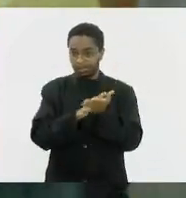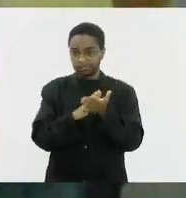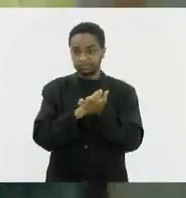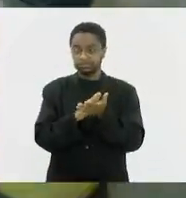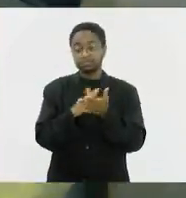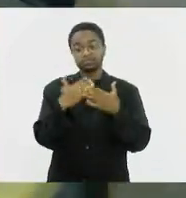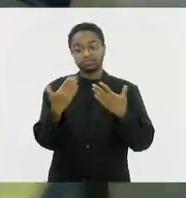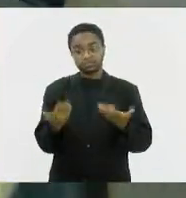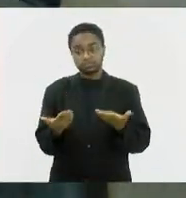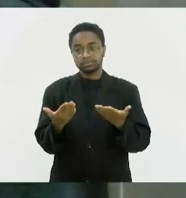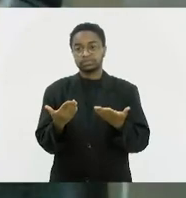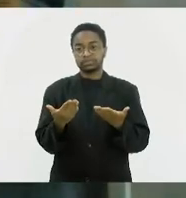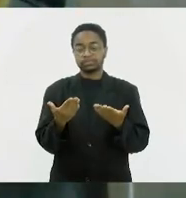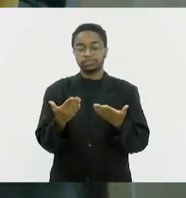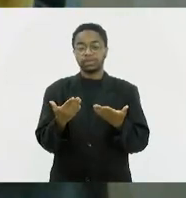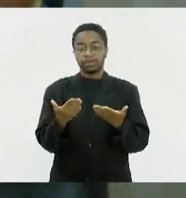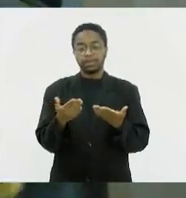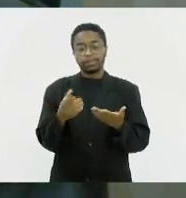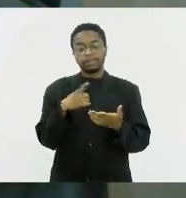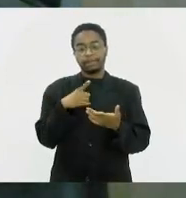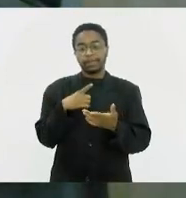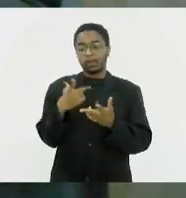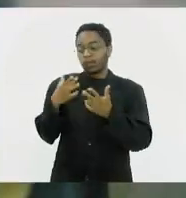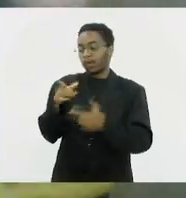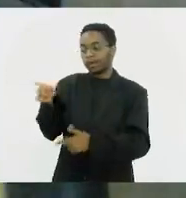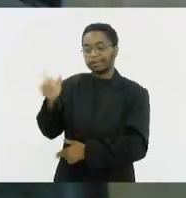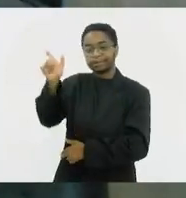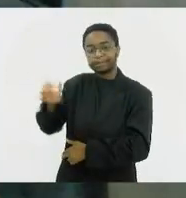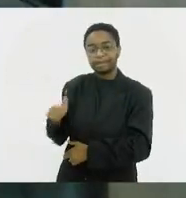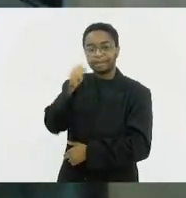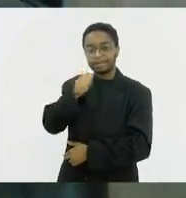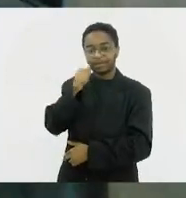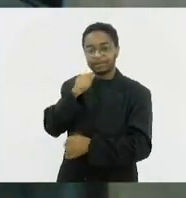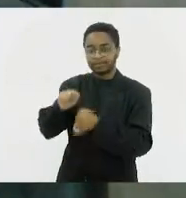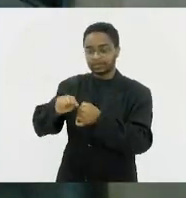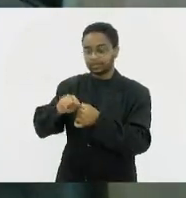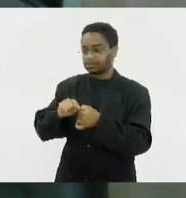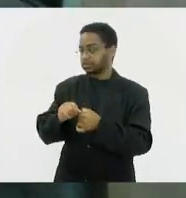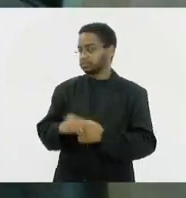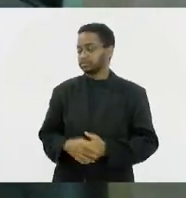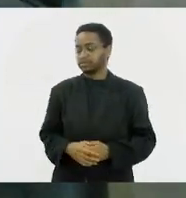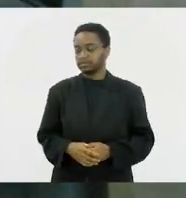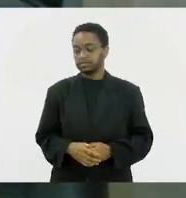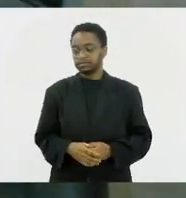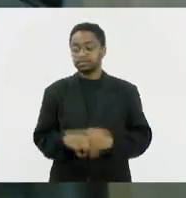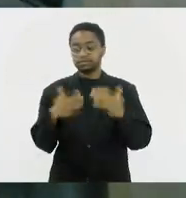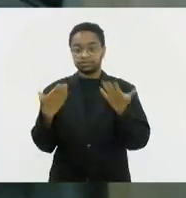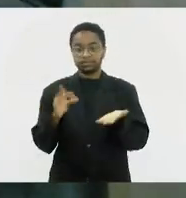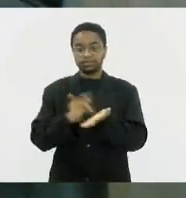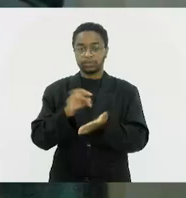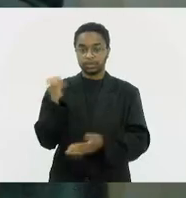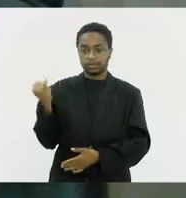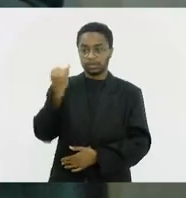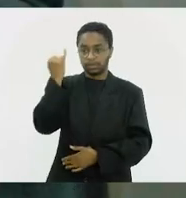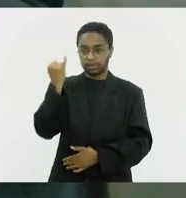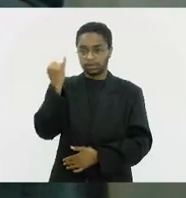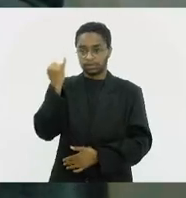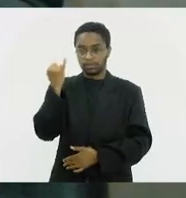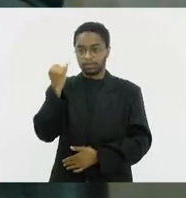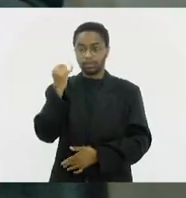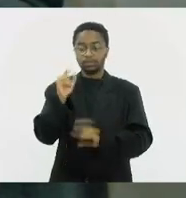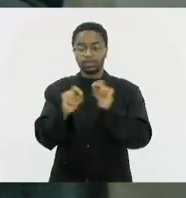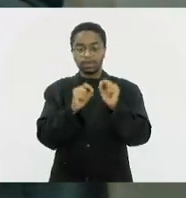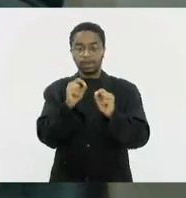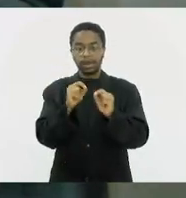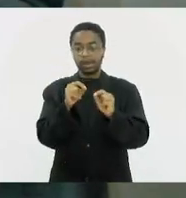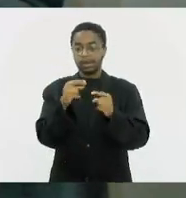Faz uma caminhada. Não é como aquela menina bonita ali faz, né? Caminhada. Então, é muito importante isso. O